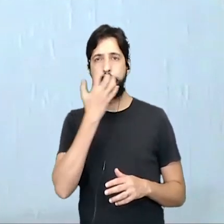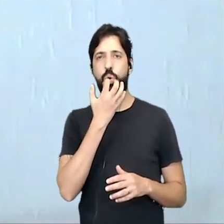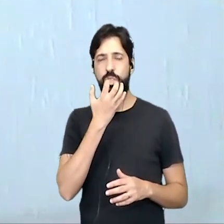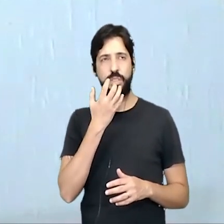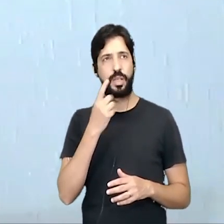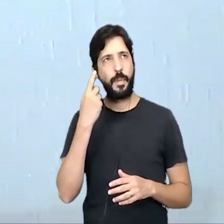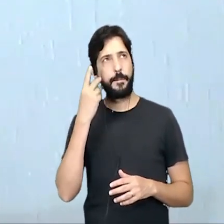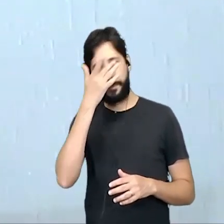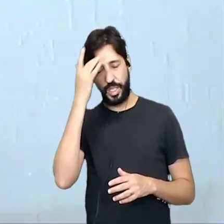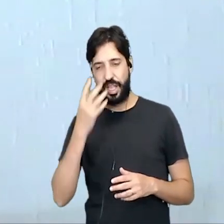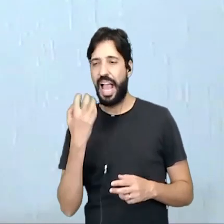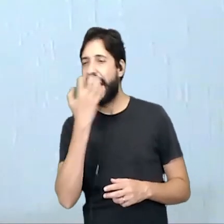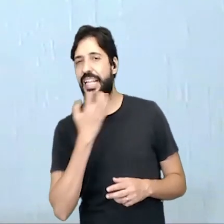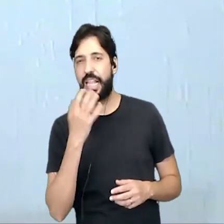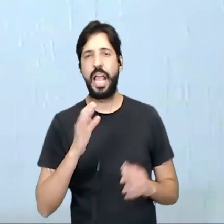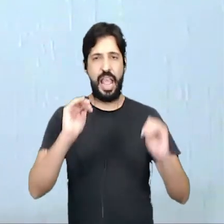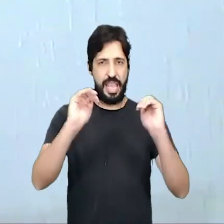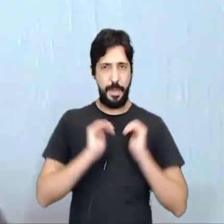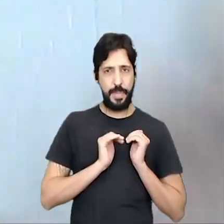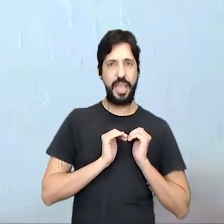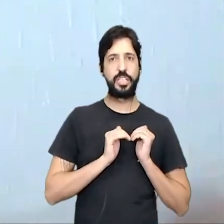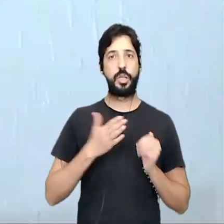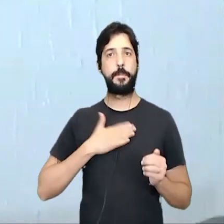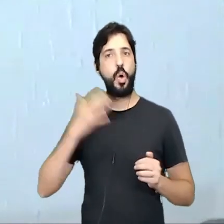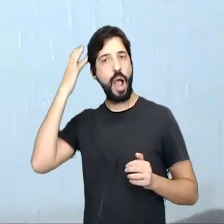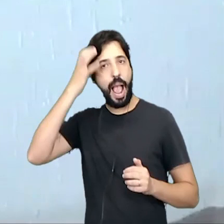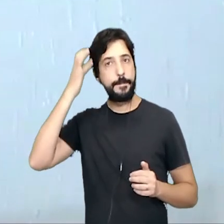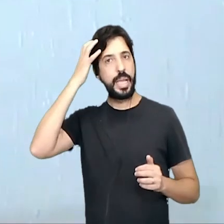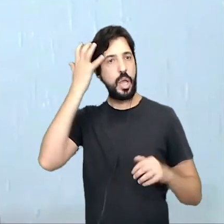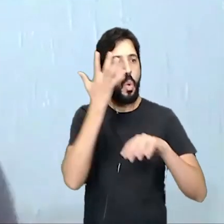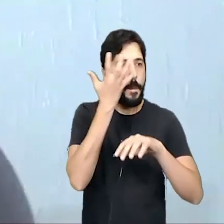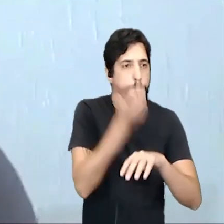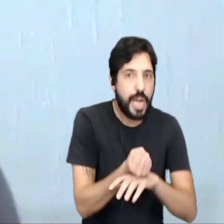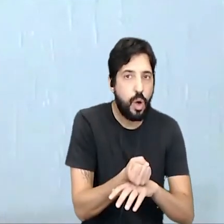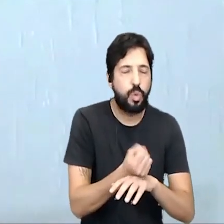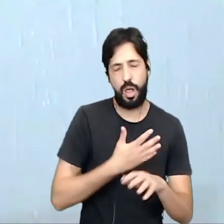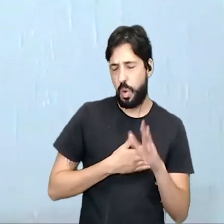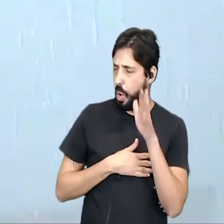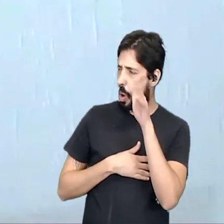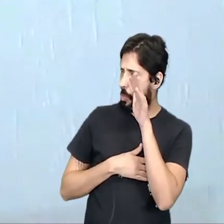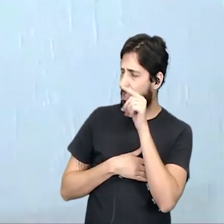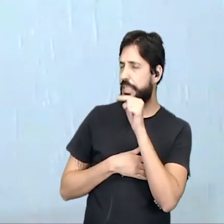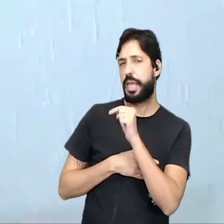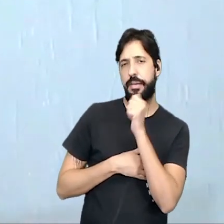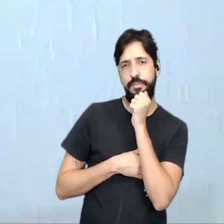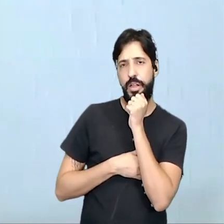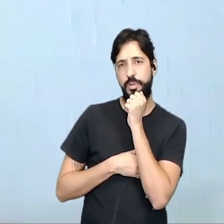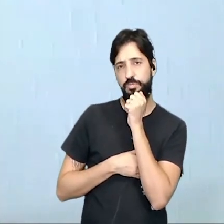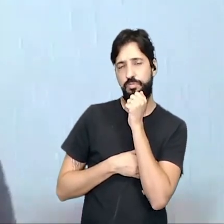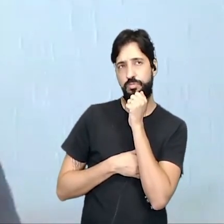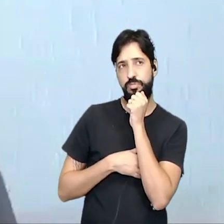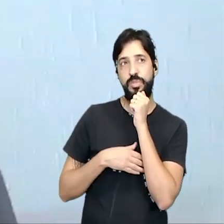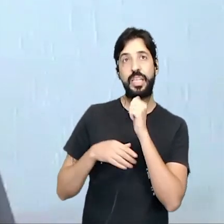alguém interpretando uma canção que era Respeite Meus Cabelos, branco. Aí eu fiquei